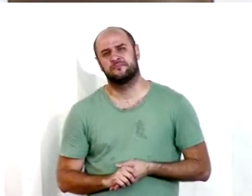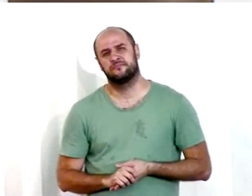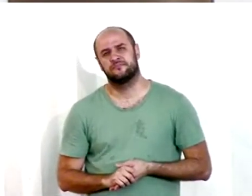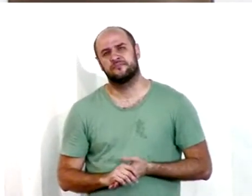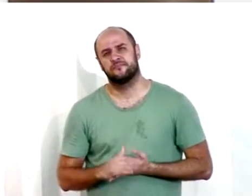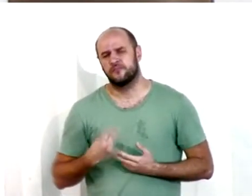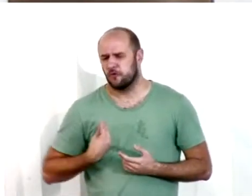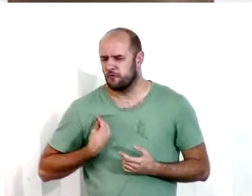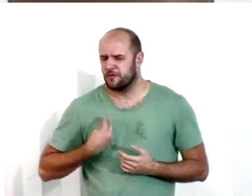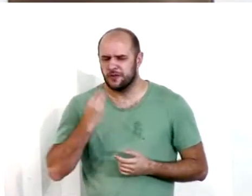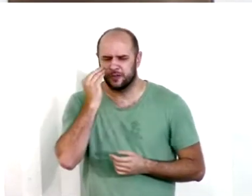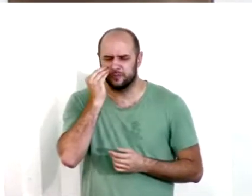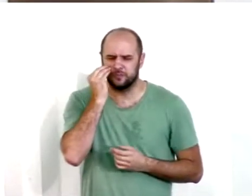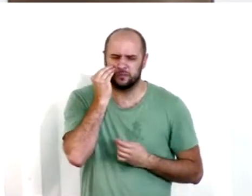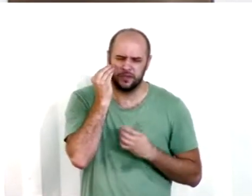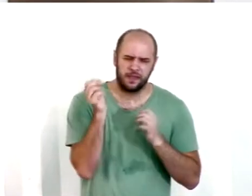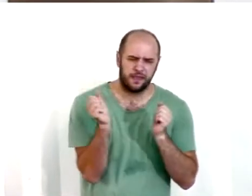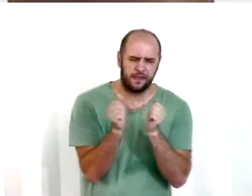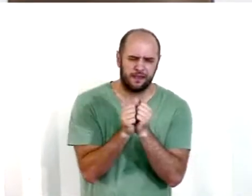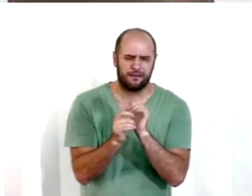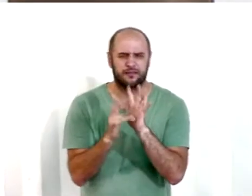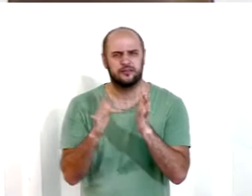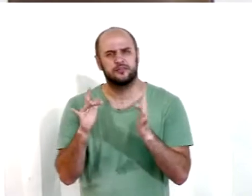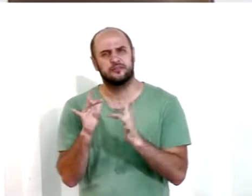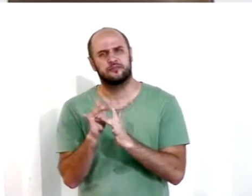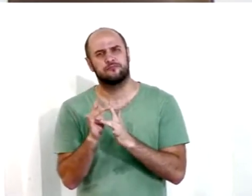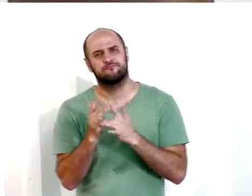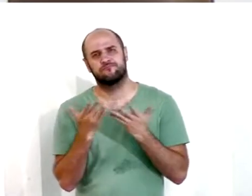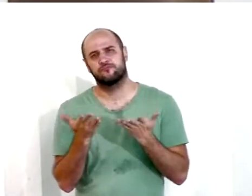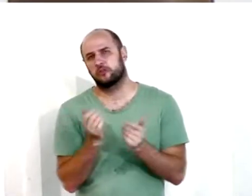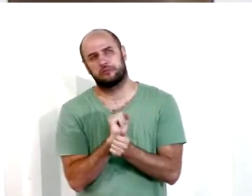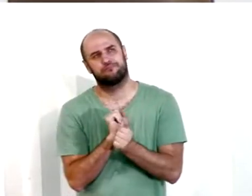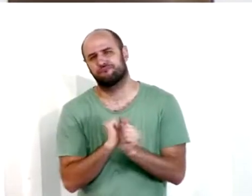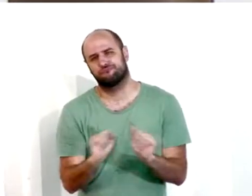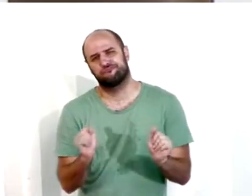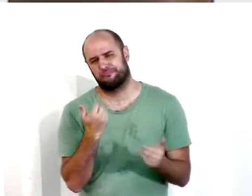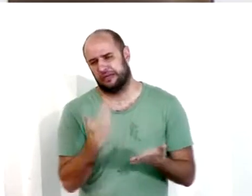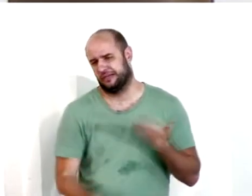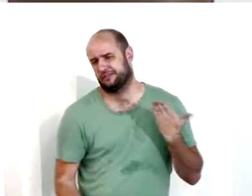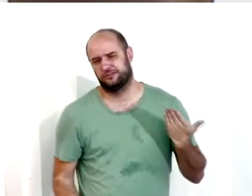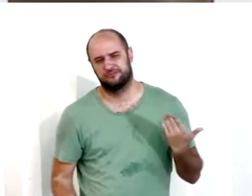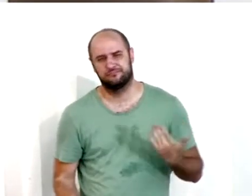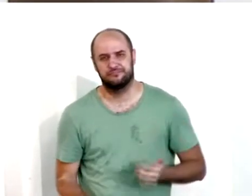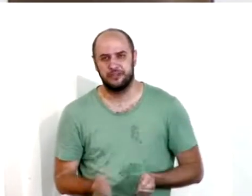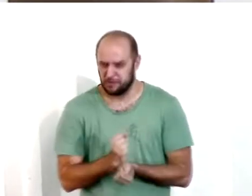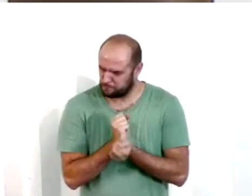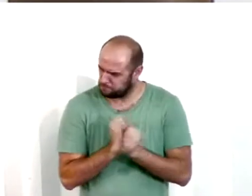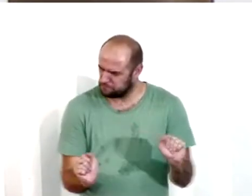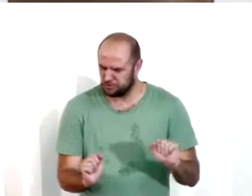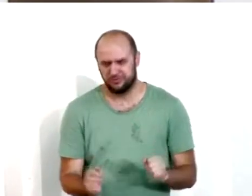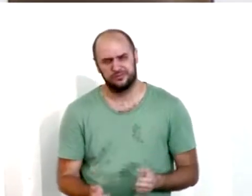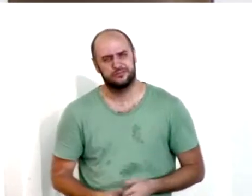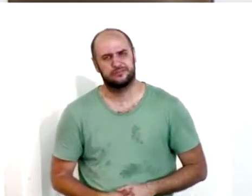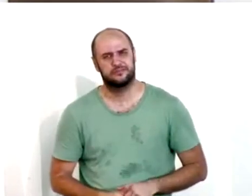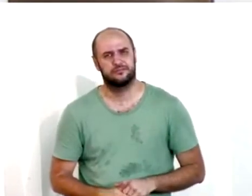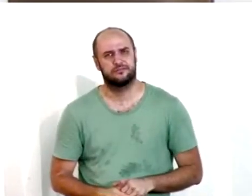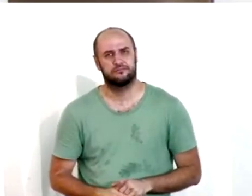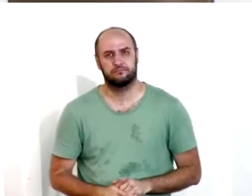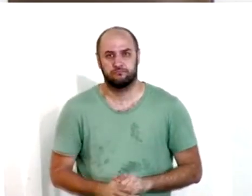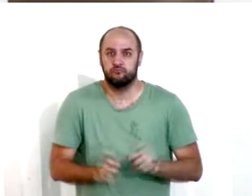na vivência com Cristo, então não tem como perder a salvação. Você